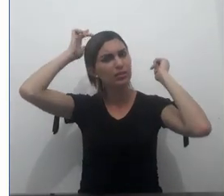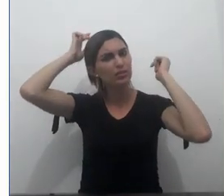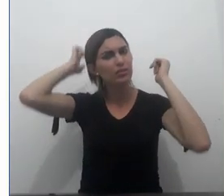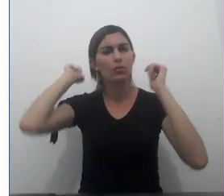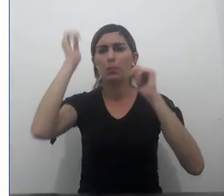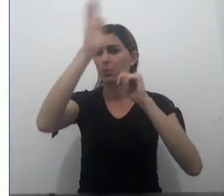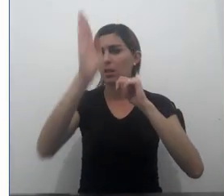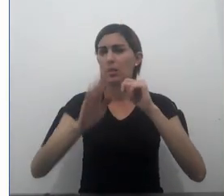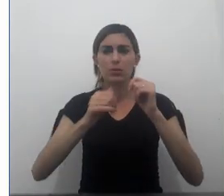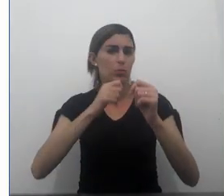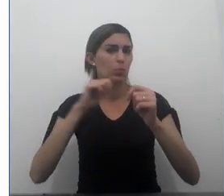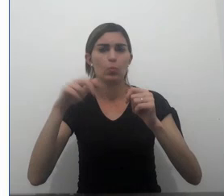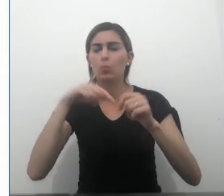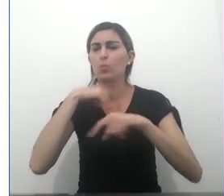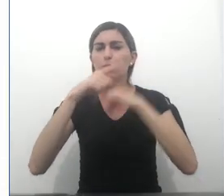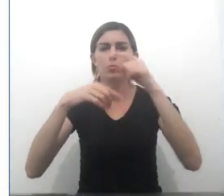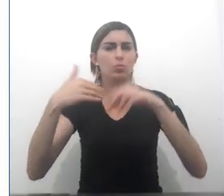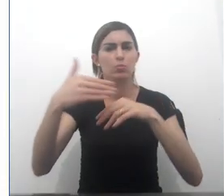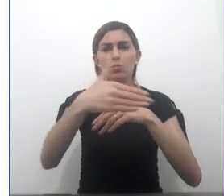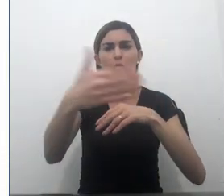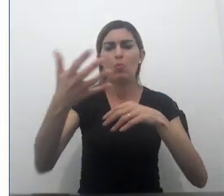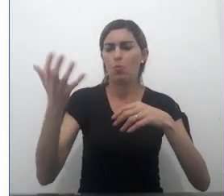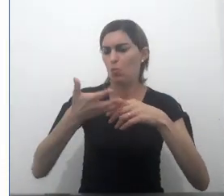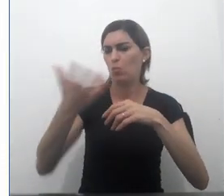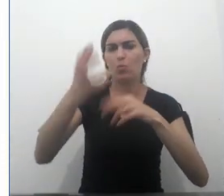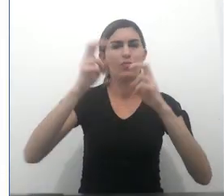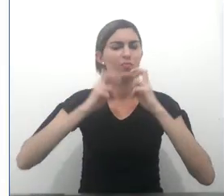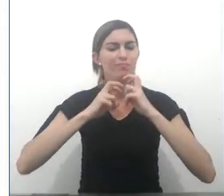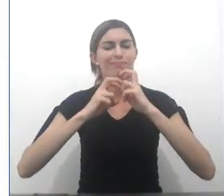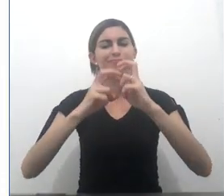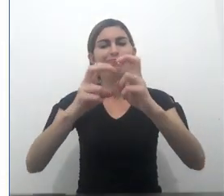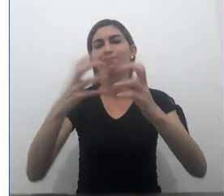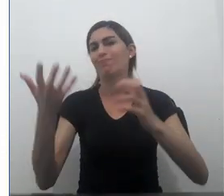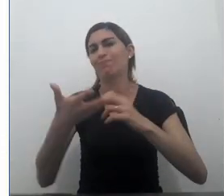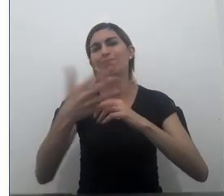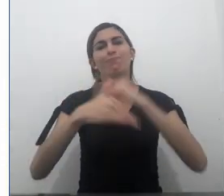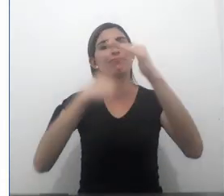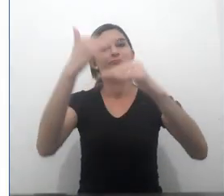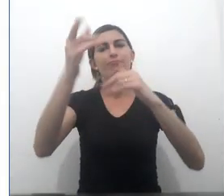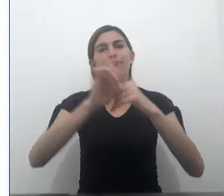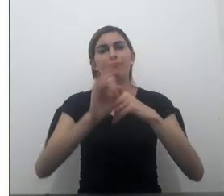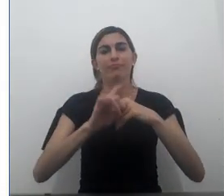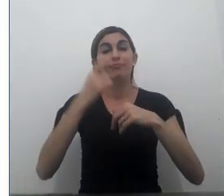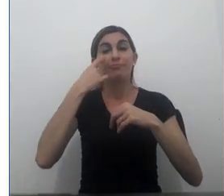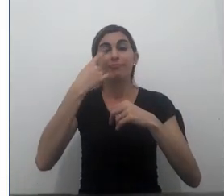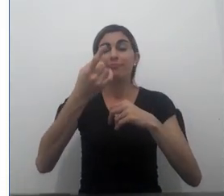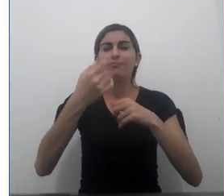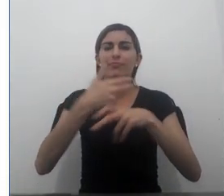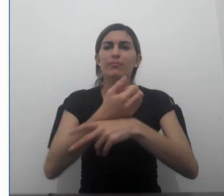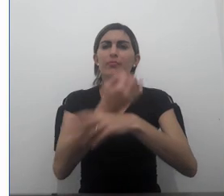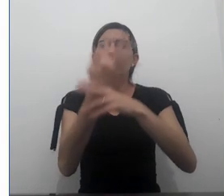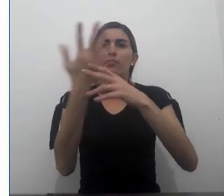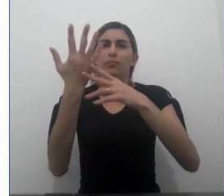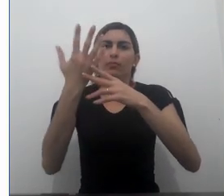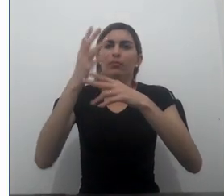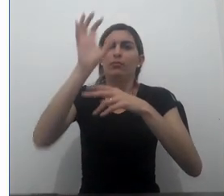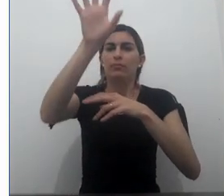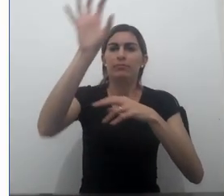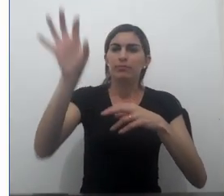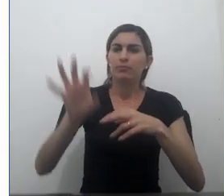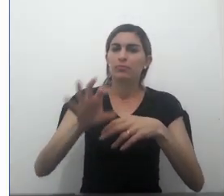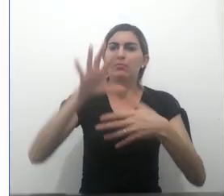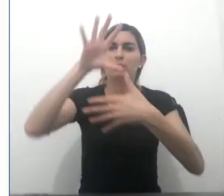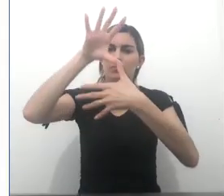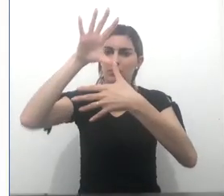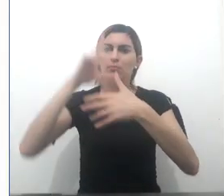tá? Mas o Brasil ele não desenvolveu com muita força as ferrovias. Na tela você está observando que existe aí uma quantidade grande